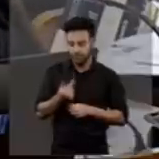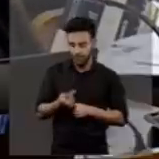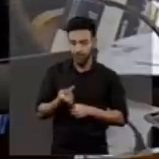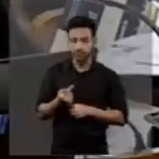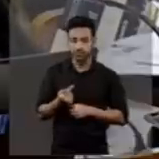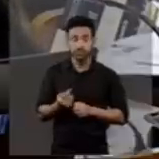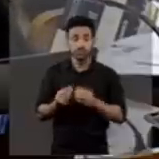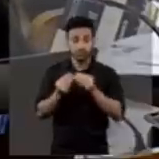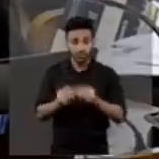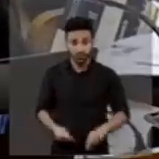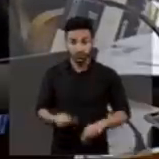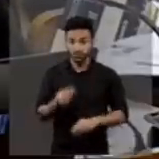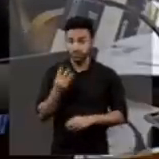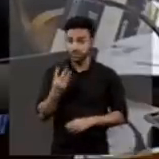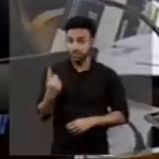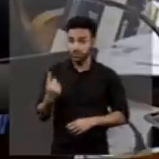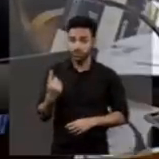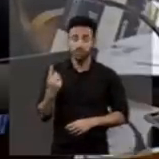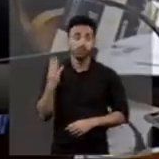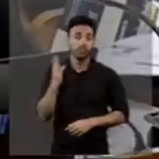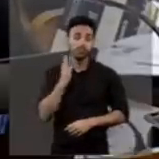o prejuízo em